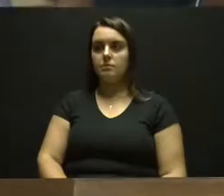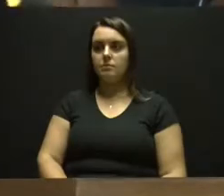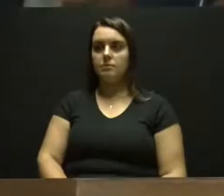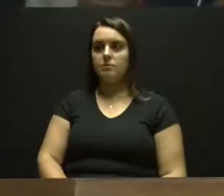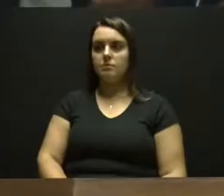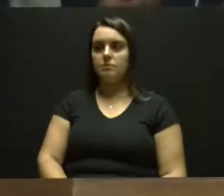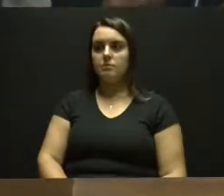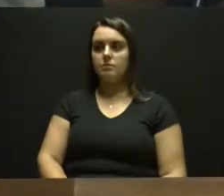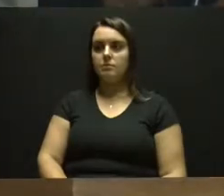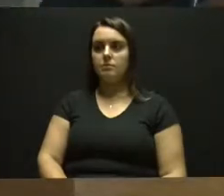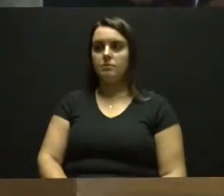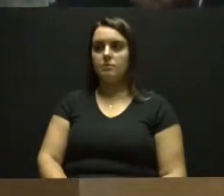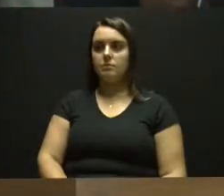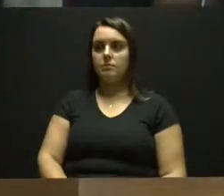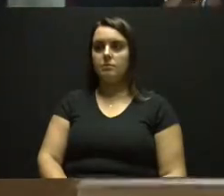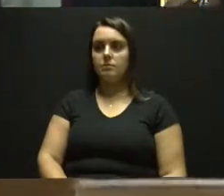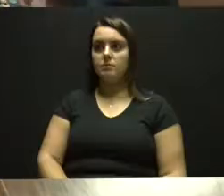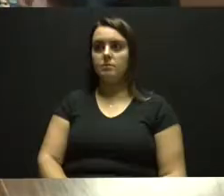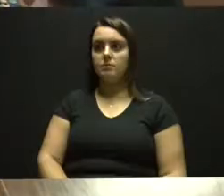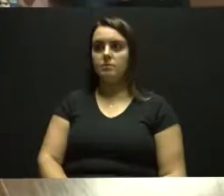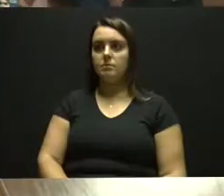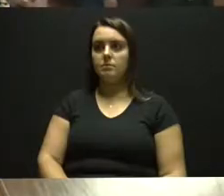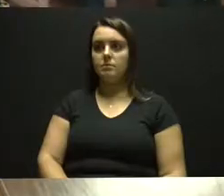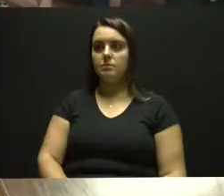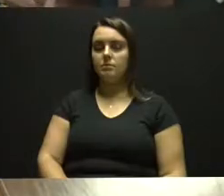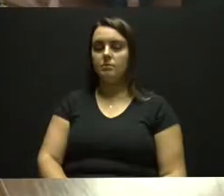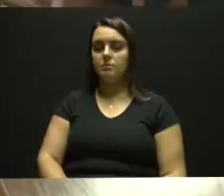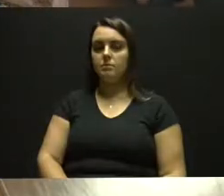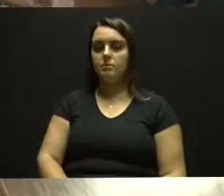os e da palavra o homenageado